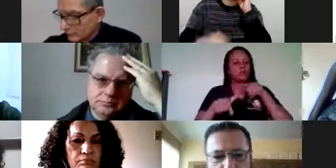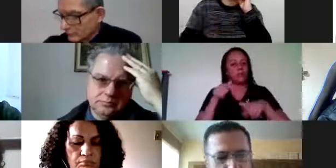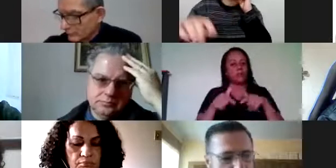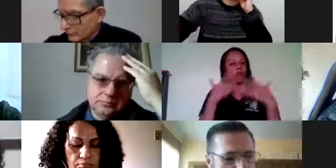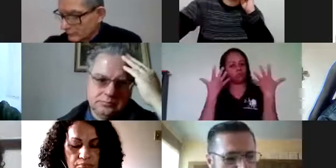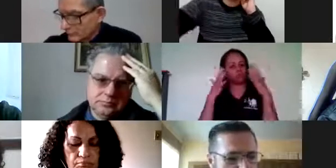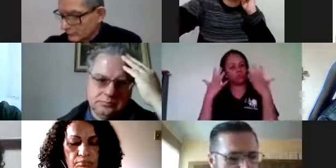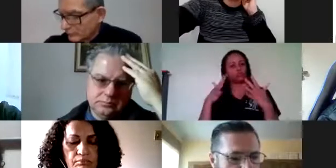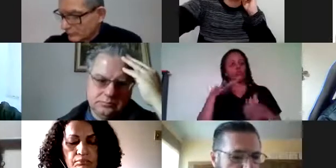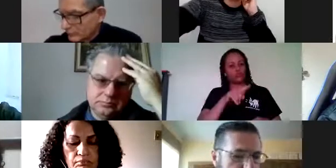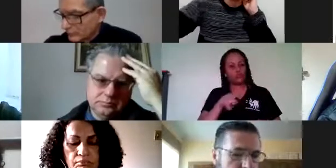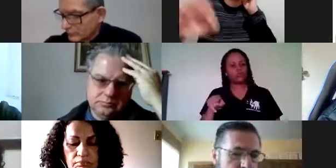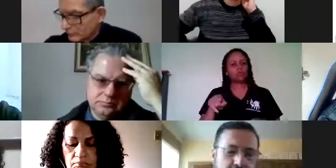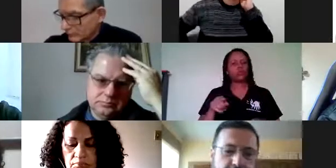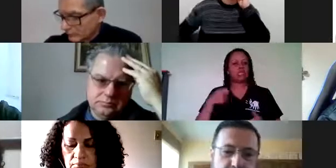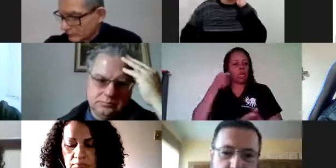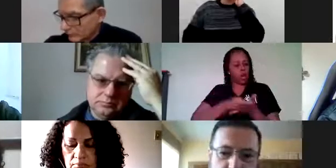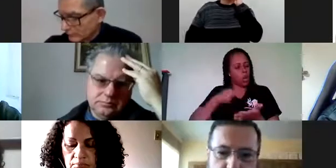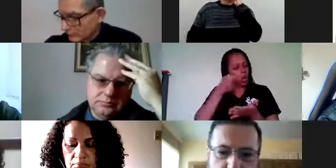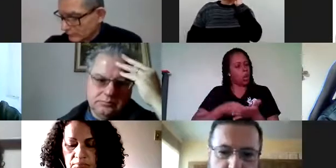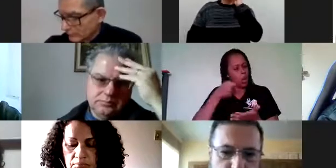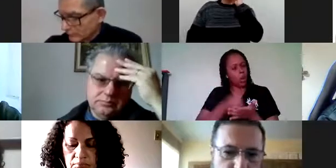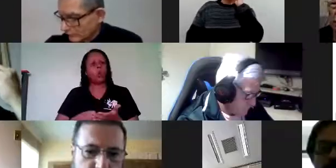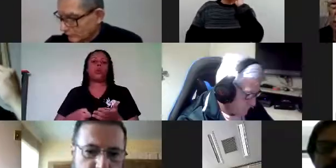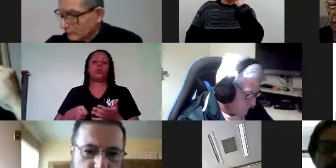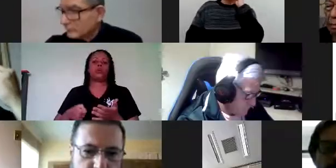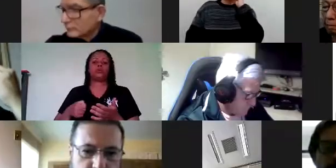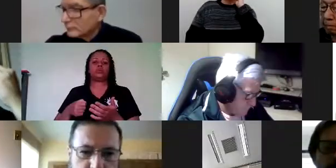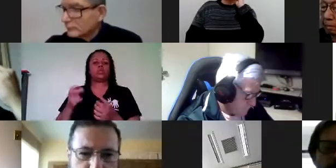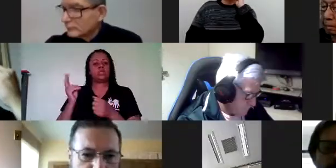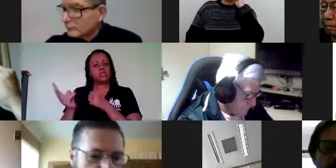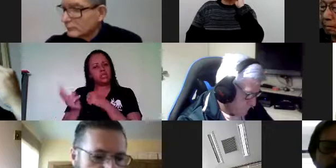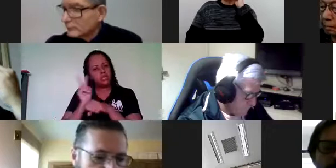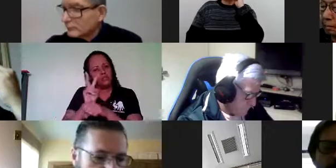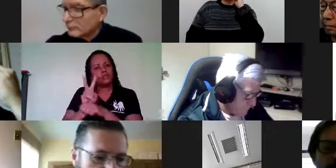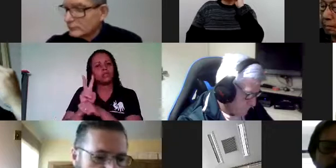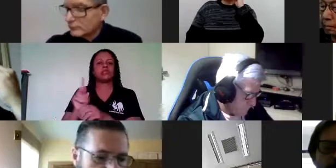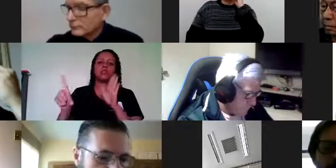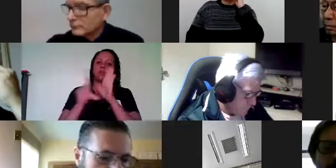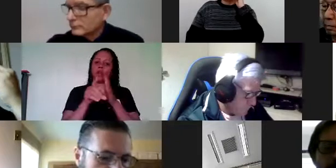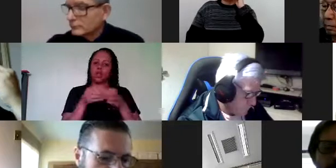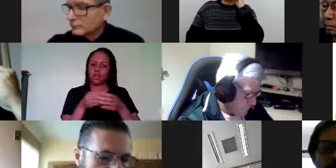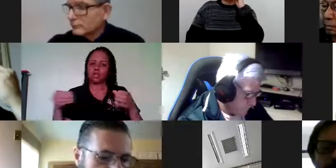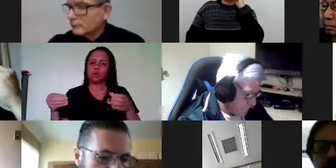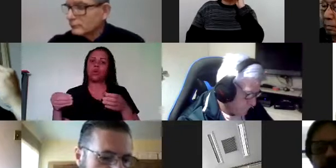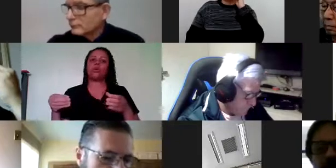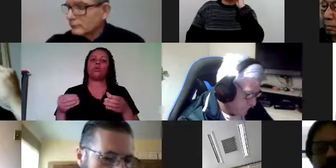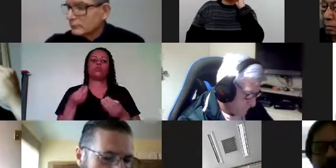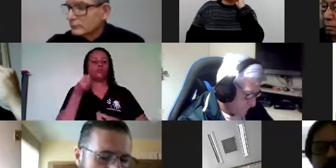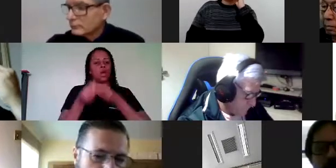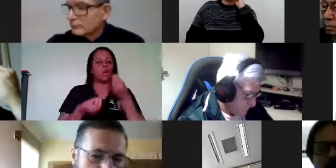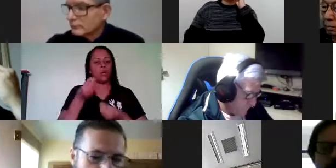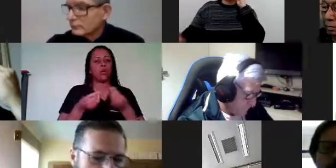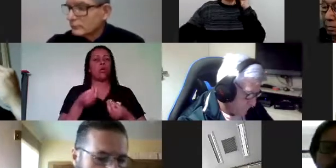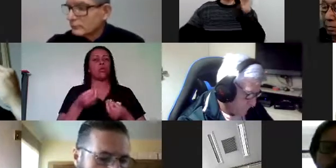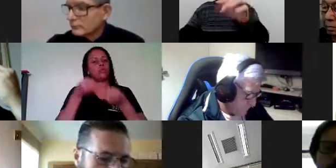vocês, tá? Dessa luta, defendendo a lei de cotas, e como acho que na fala de todos já